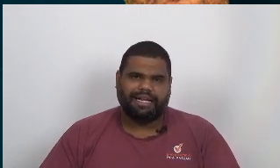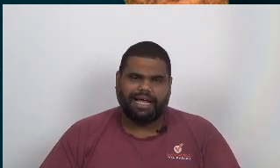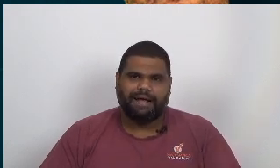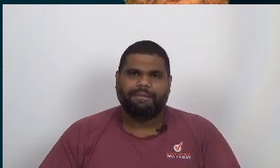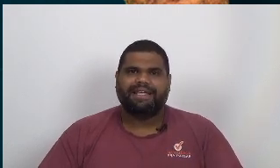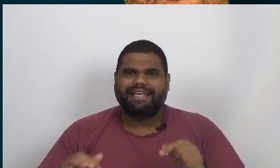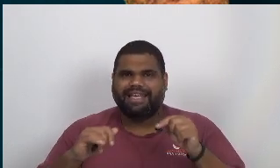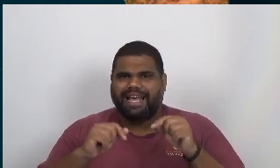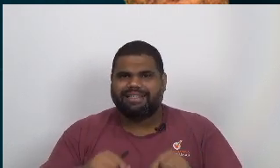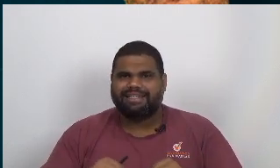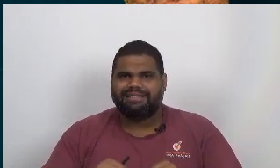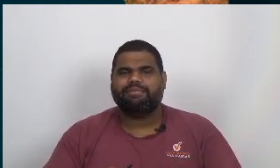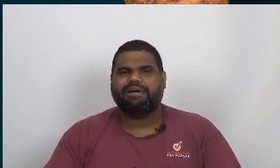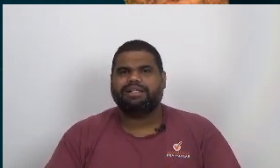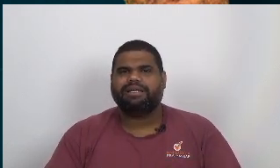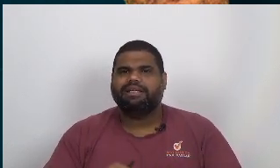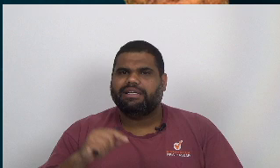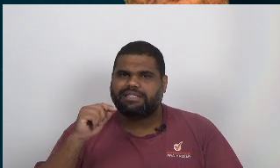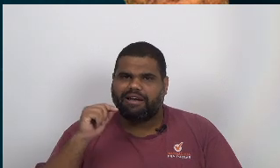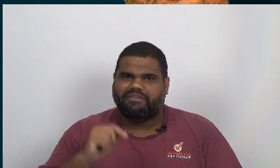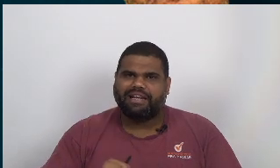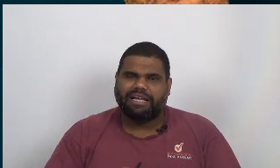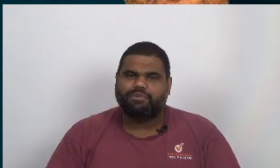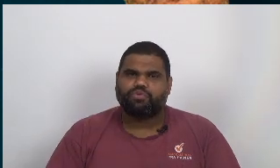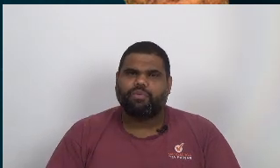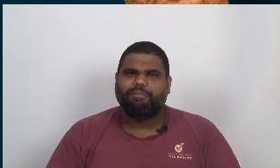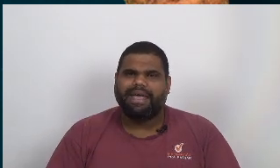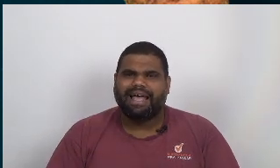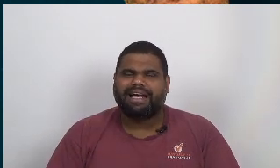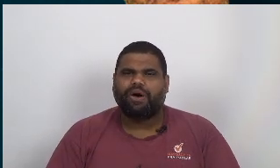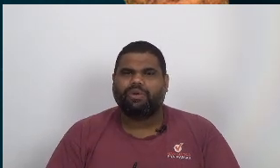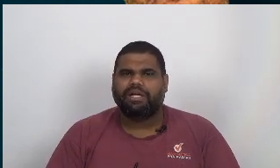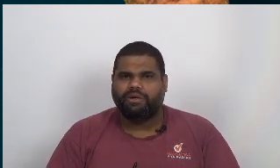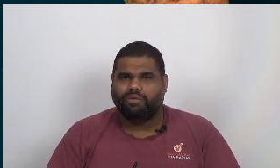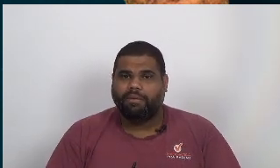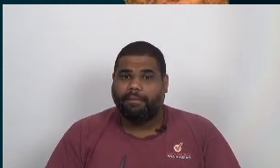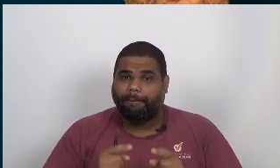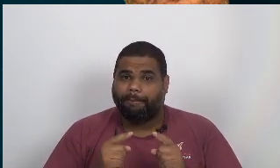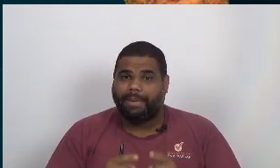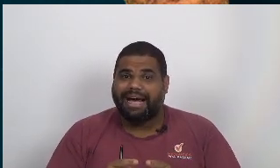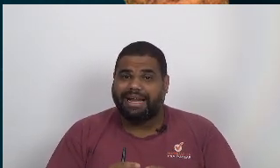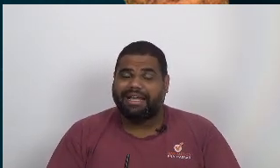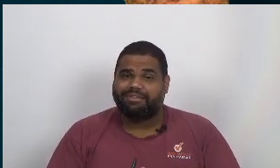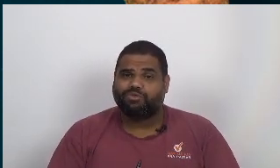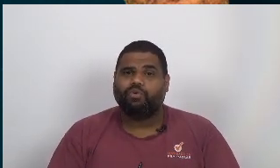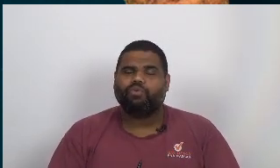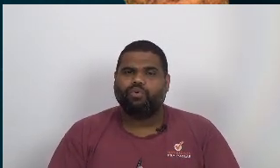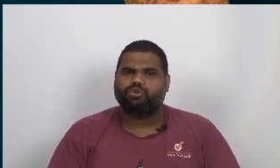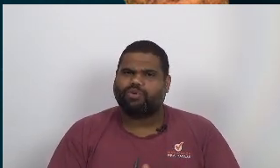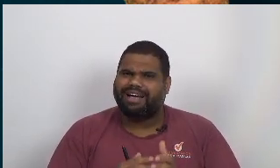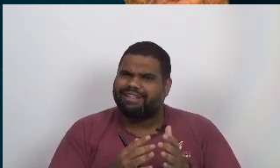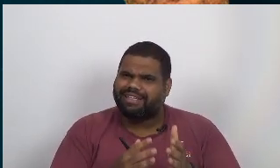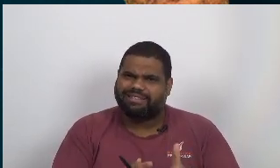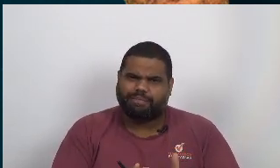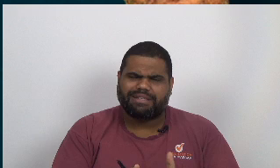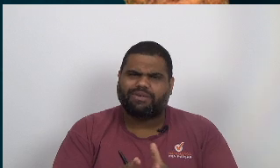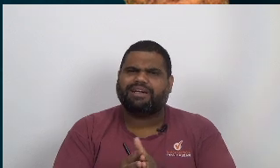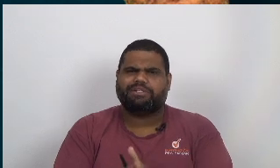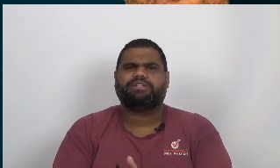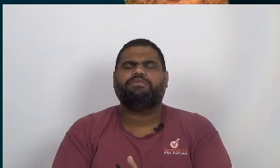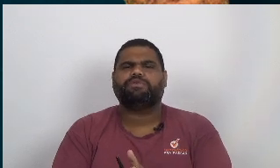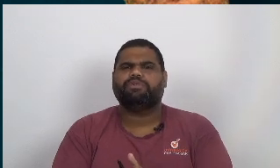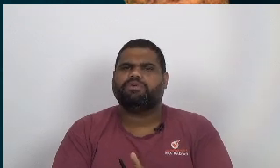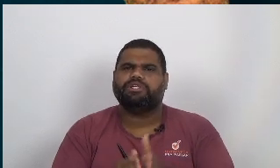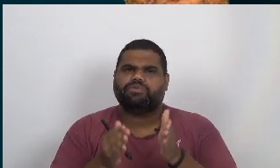PM Paraná. E essa semana já faremos um mega aulão para esse concurso, a